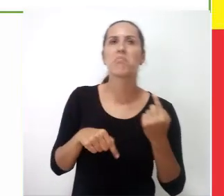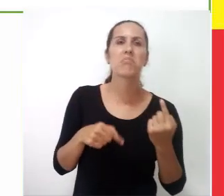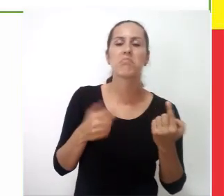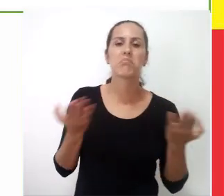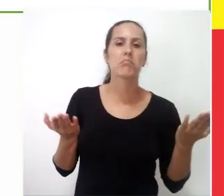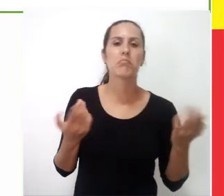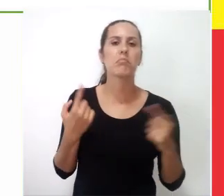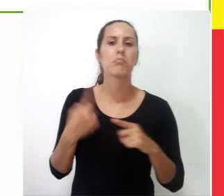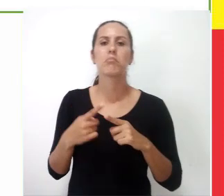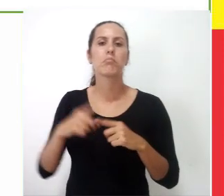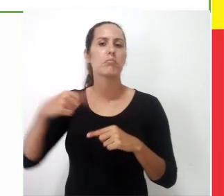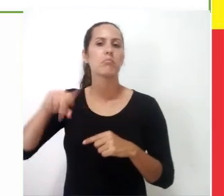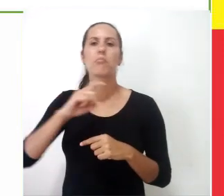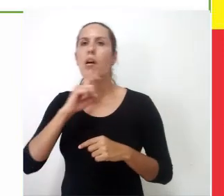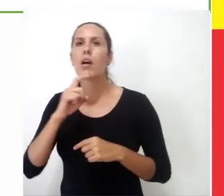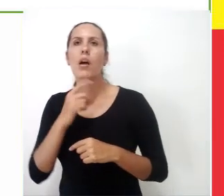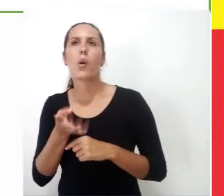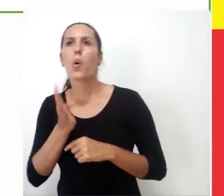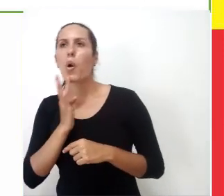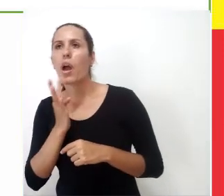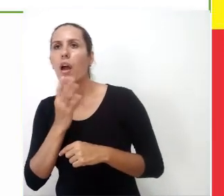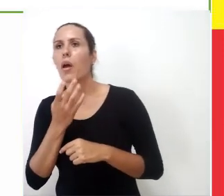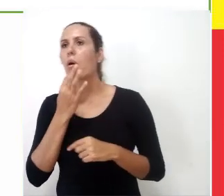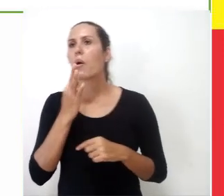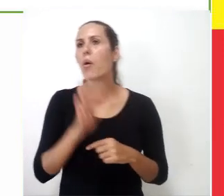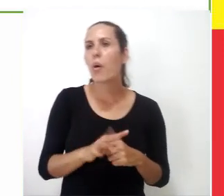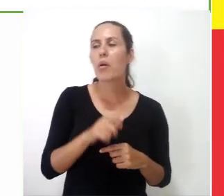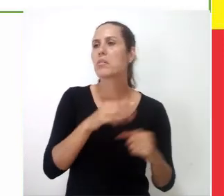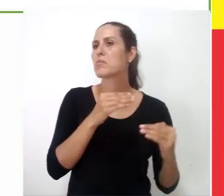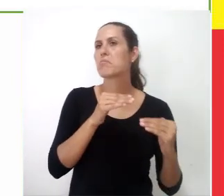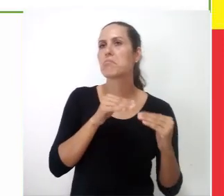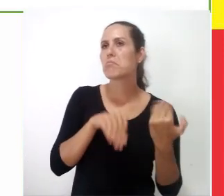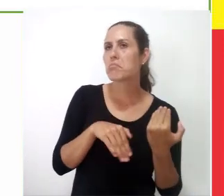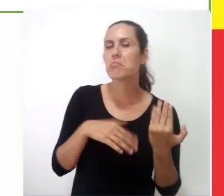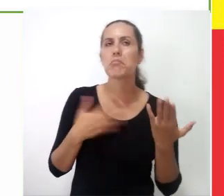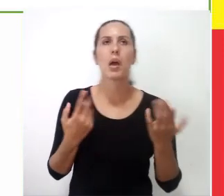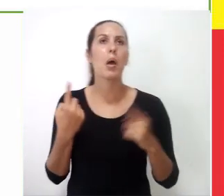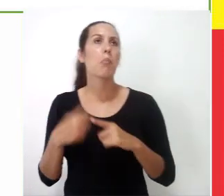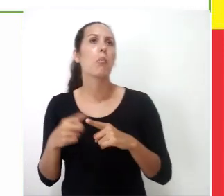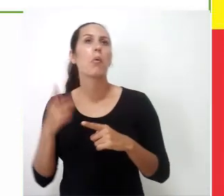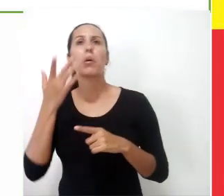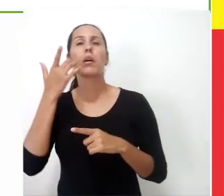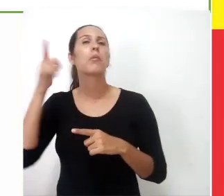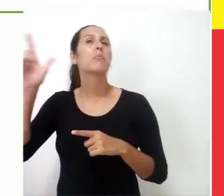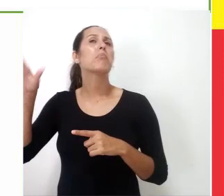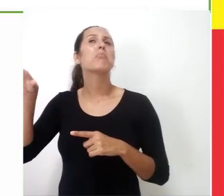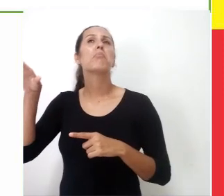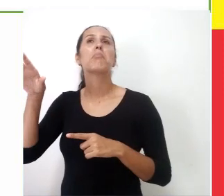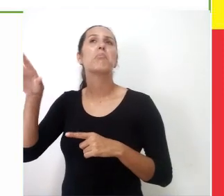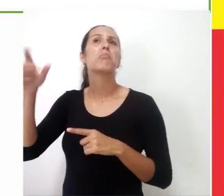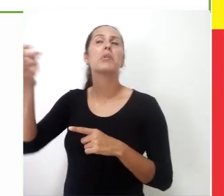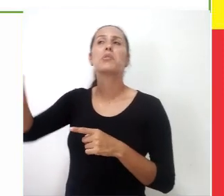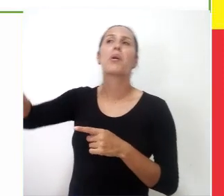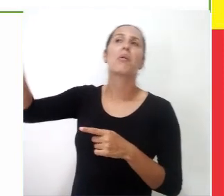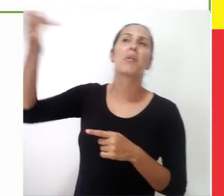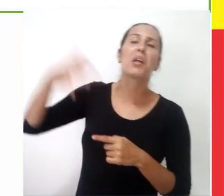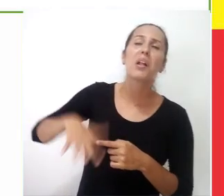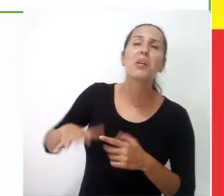justificativa, do tipo, porque ninguém conhece, eu conheço, discordo, certo? Porque eu ouvi